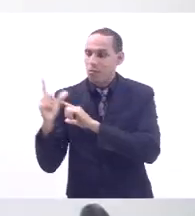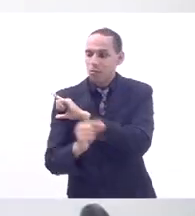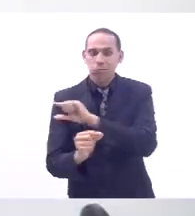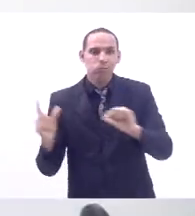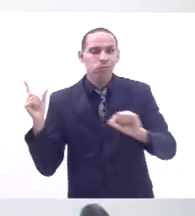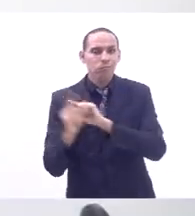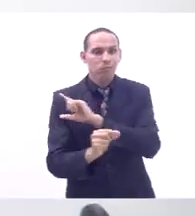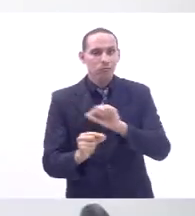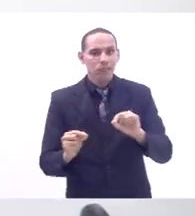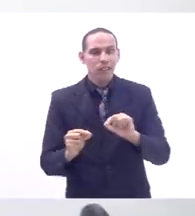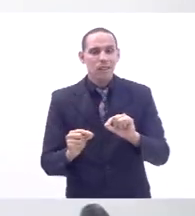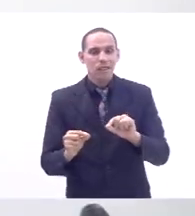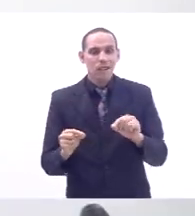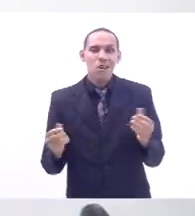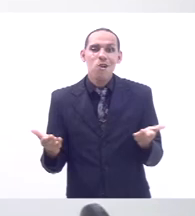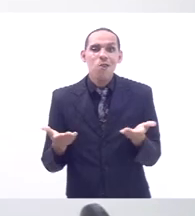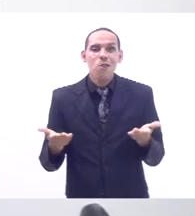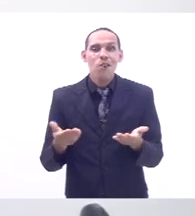hoje,